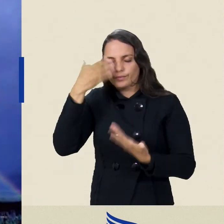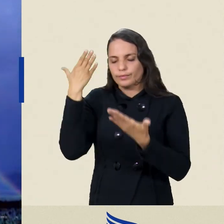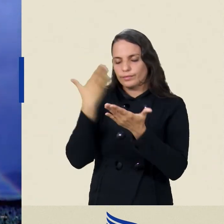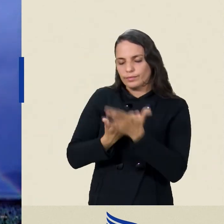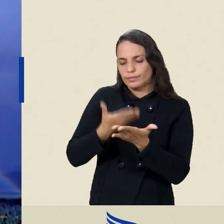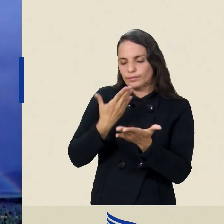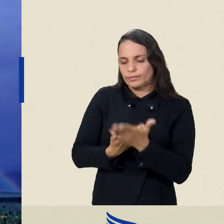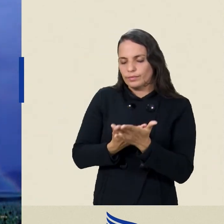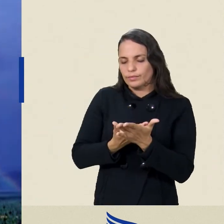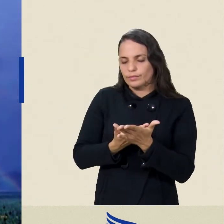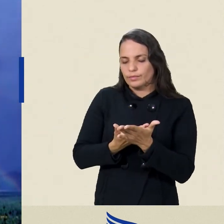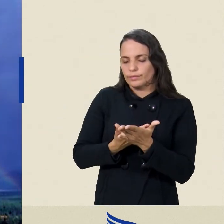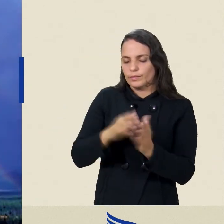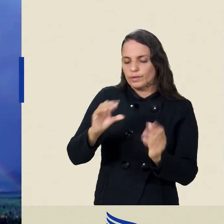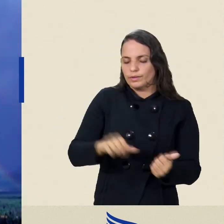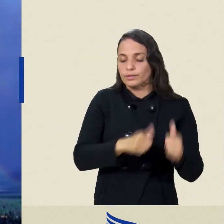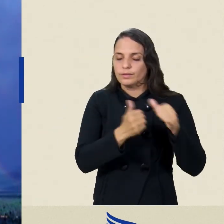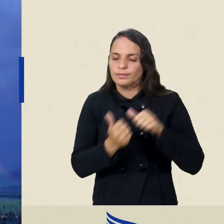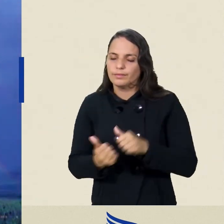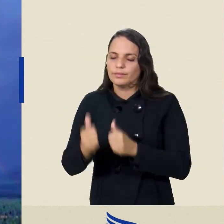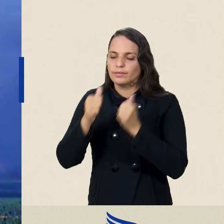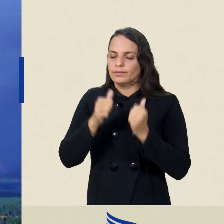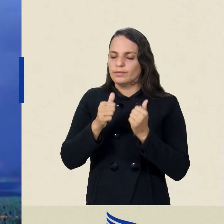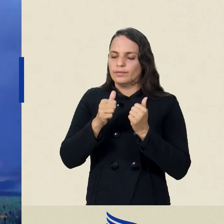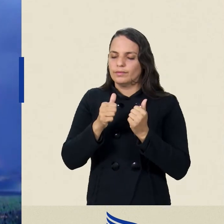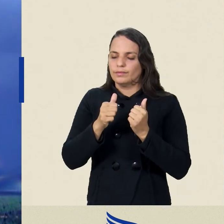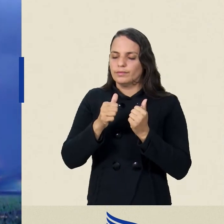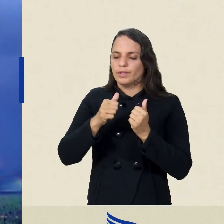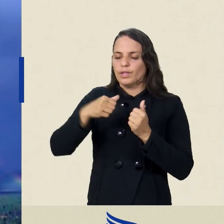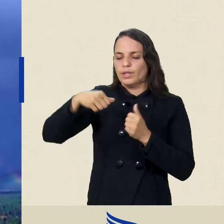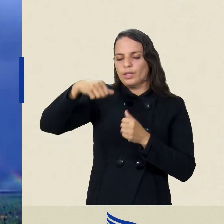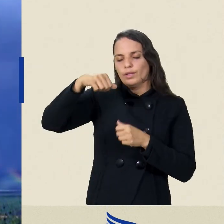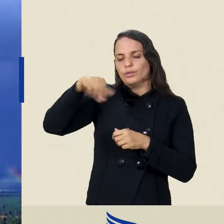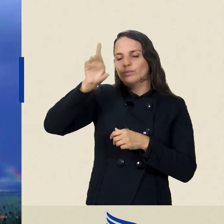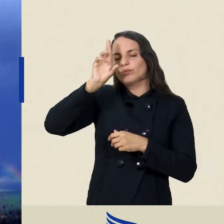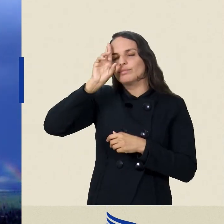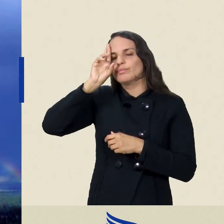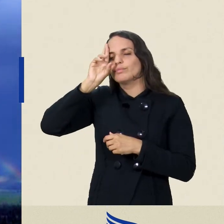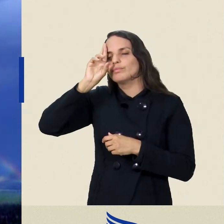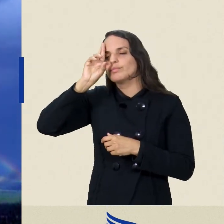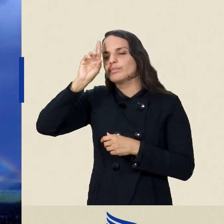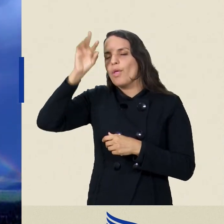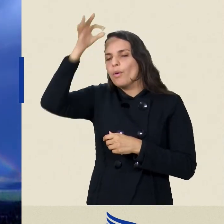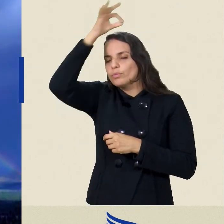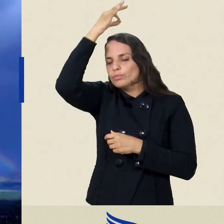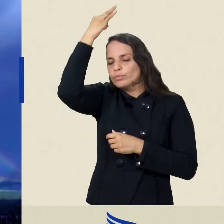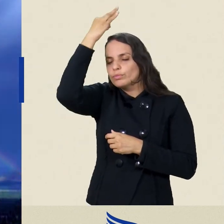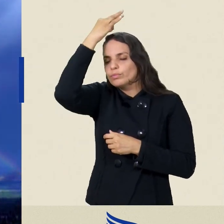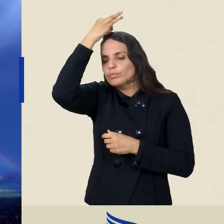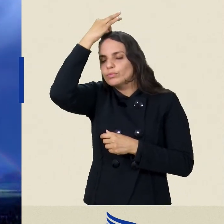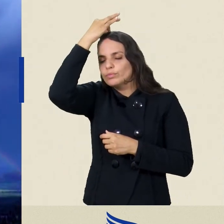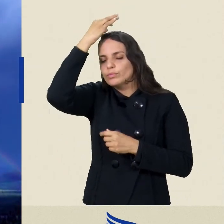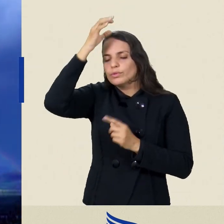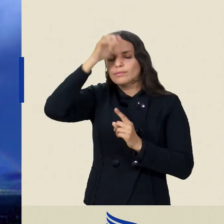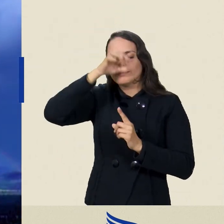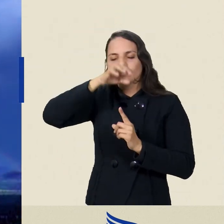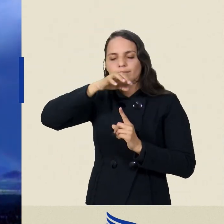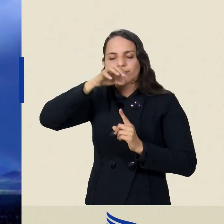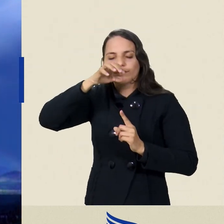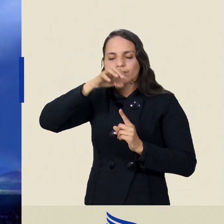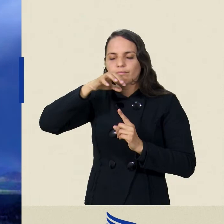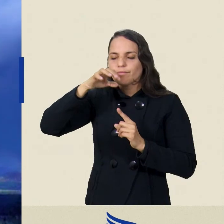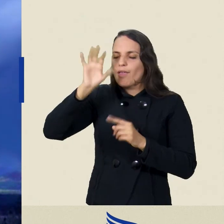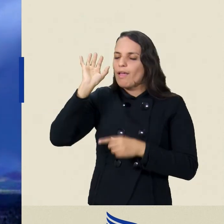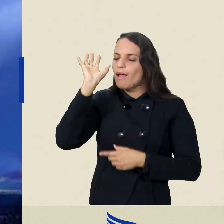estudo sobre o batismo. Que o Senhor, através do Teu Espírito, os impressione a tomarem